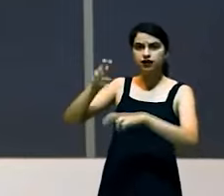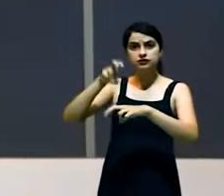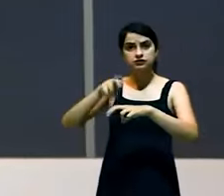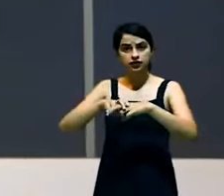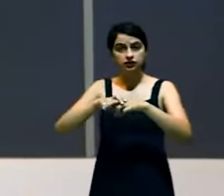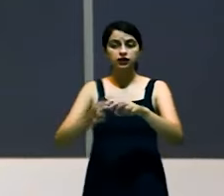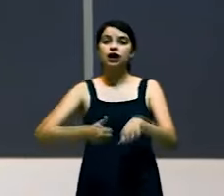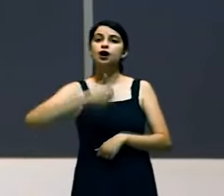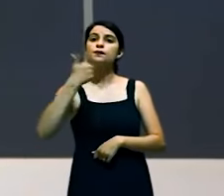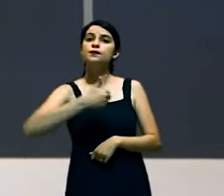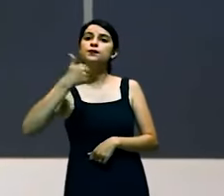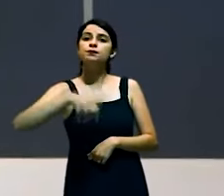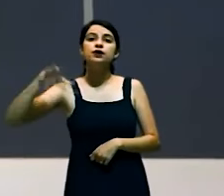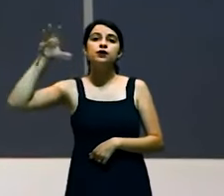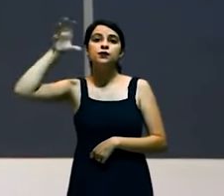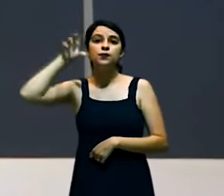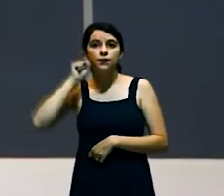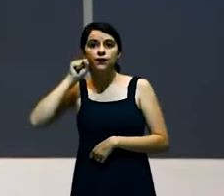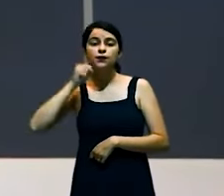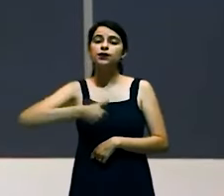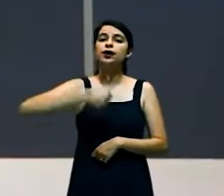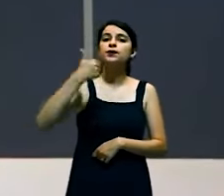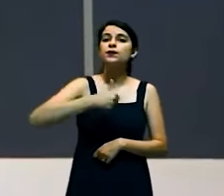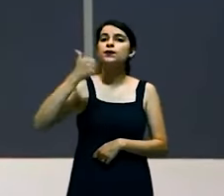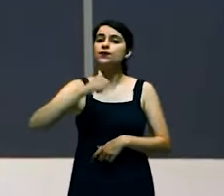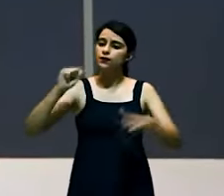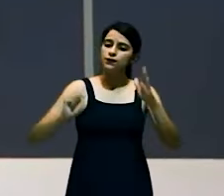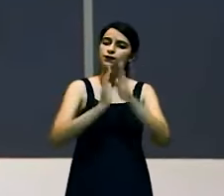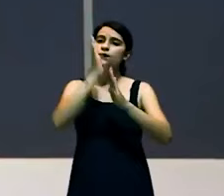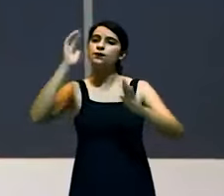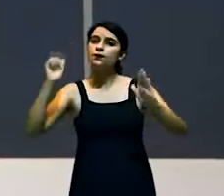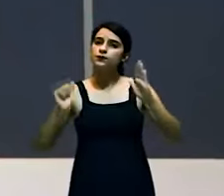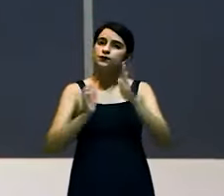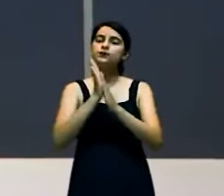ouve, participa desse culto. Ninguém ali era crente,